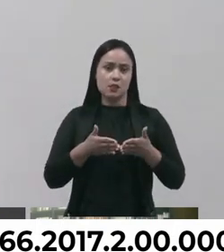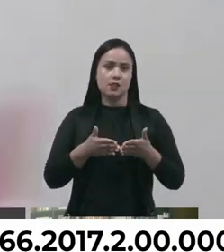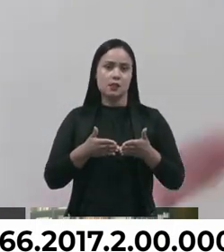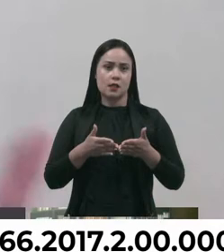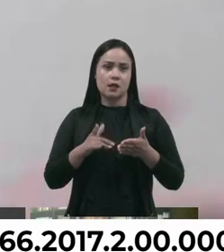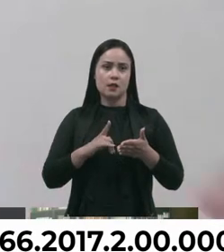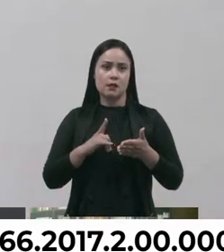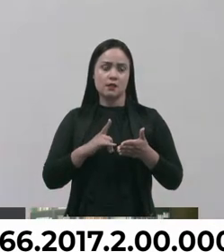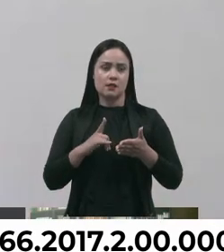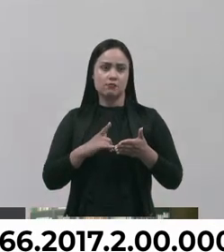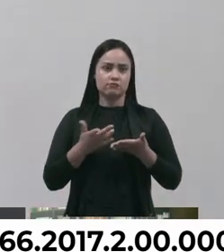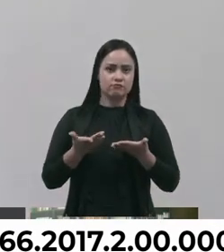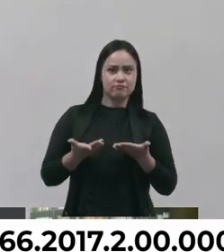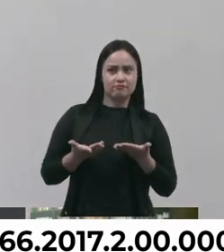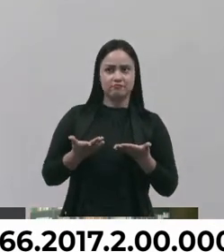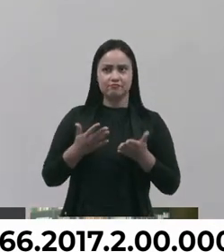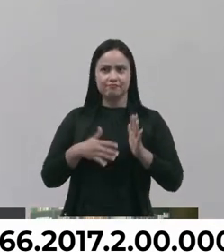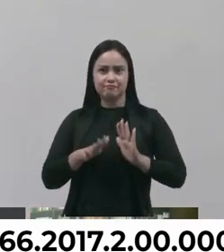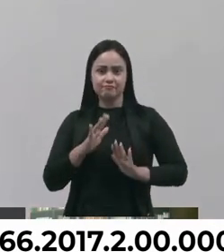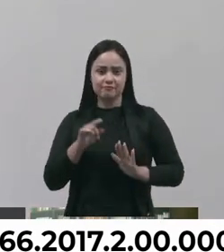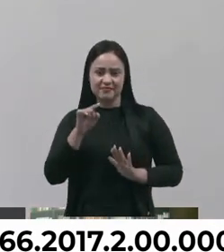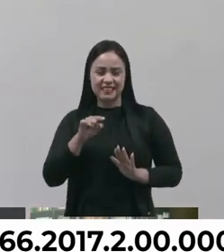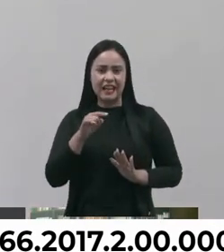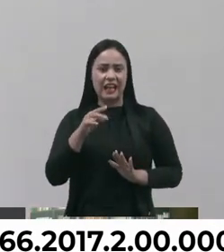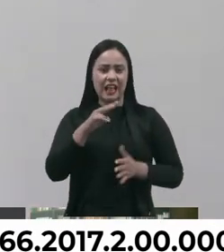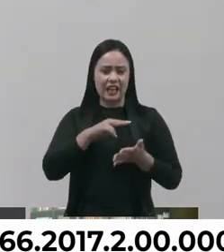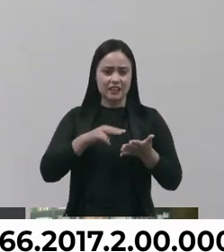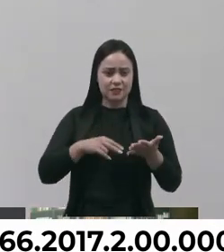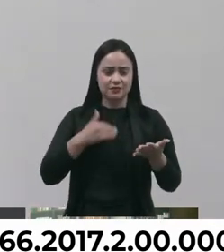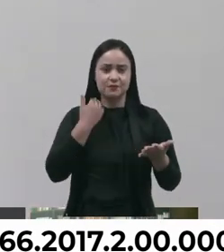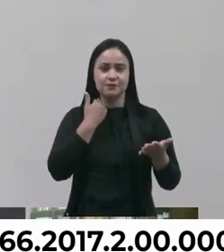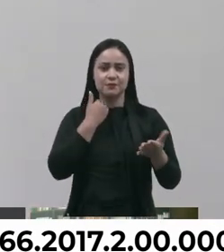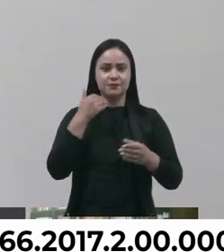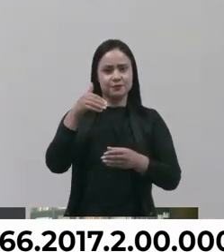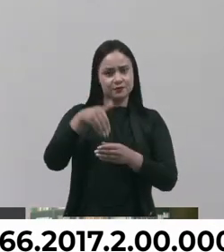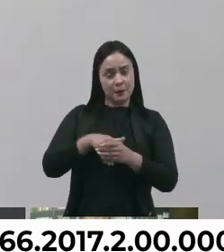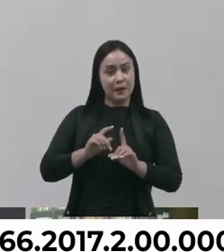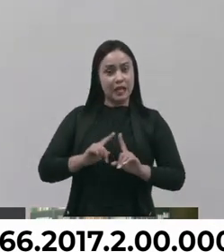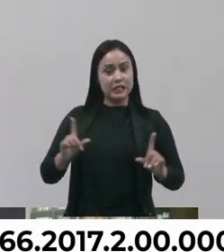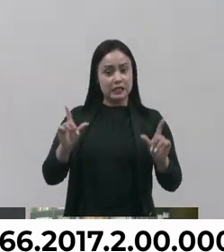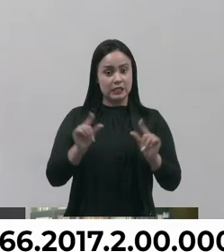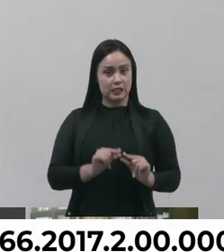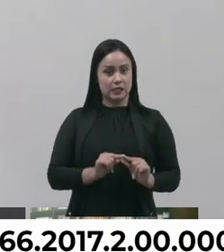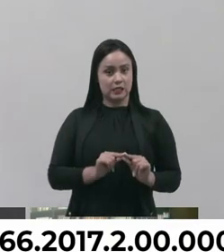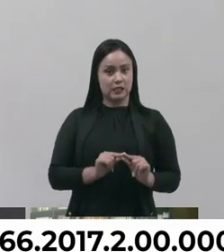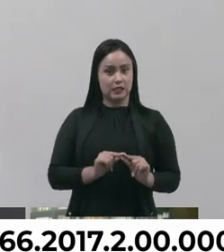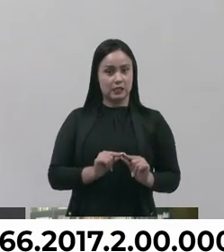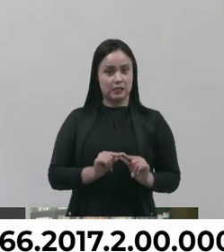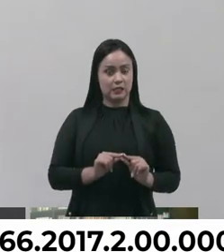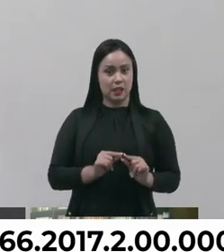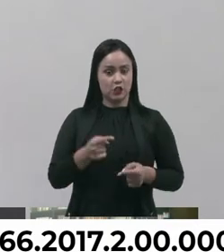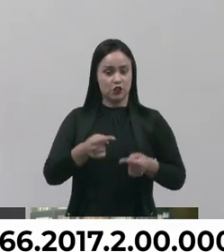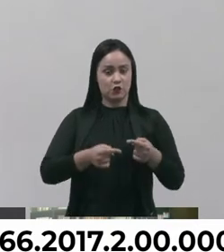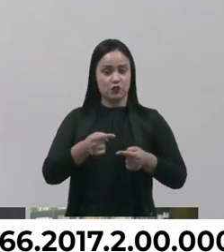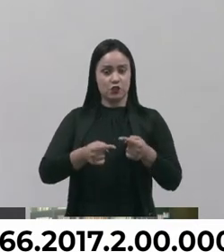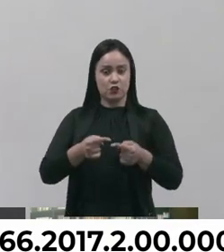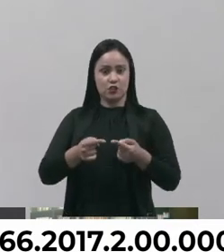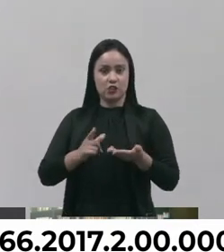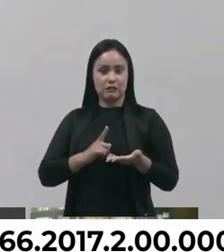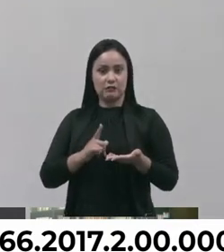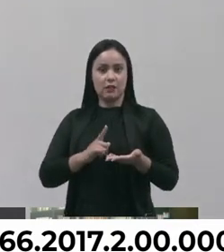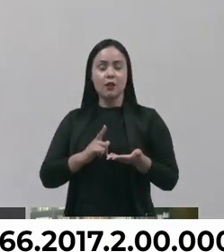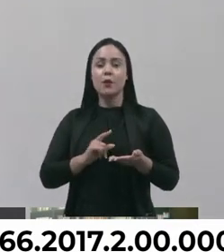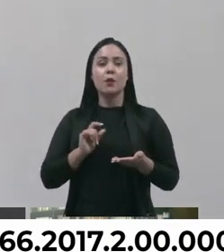me poupar a Vossa Excelência da leitura exaustiva do voto. Mas, em resumo, a divergência se